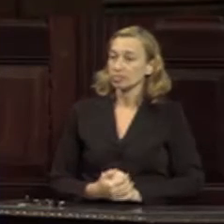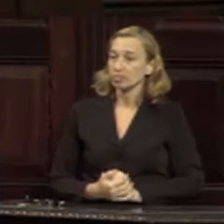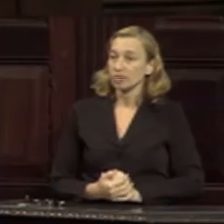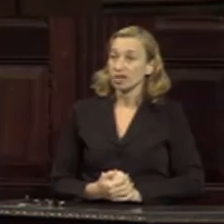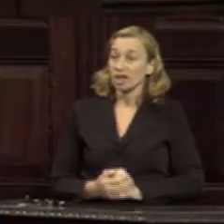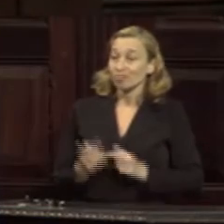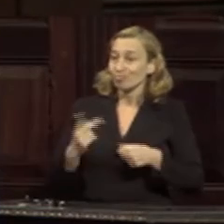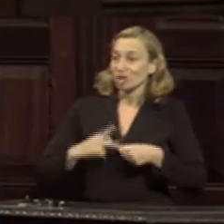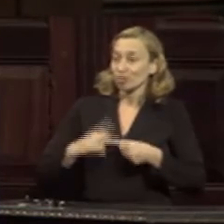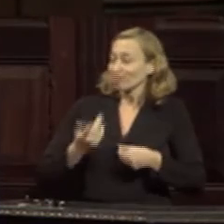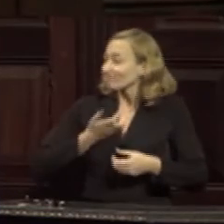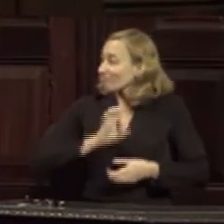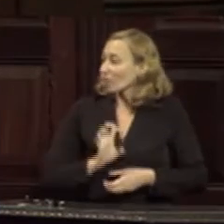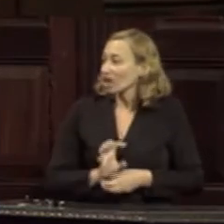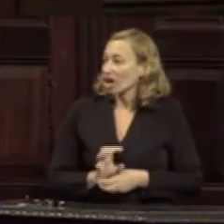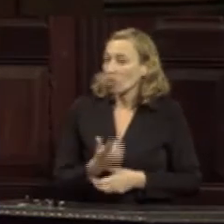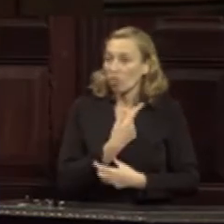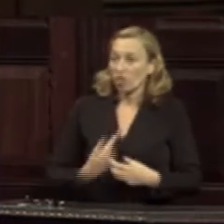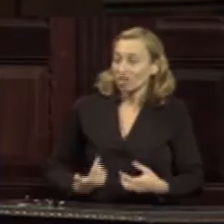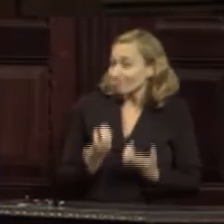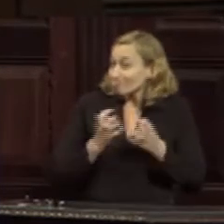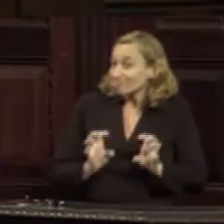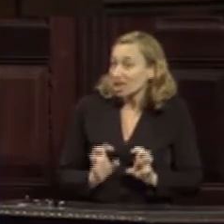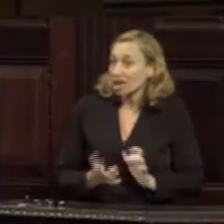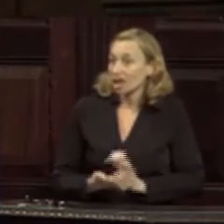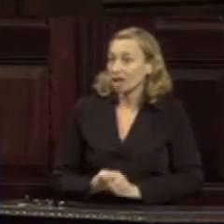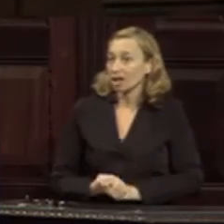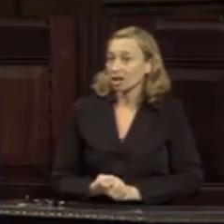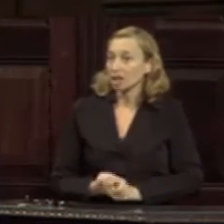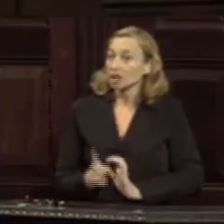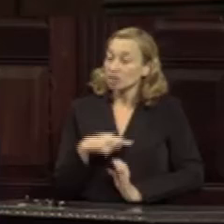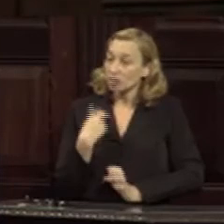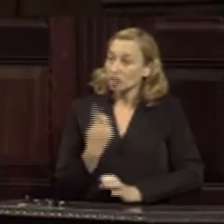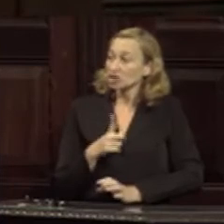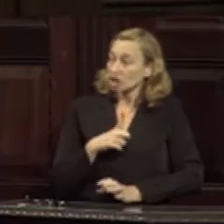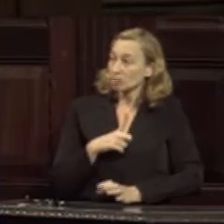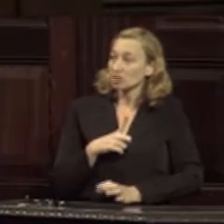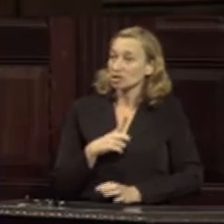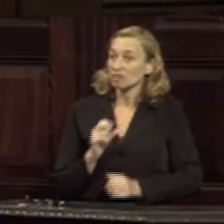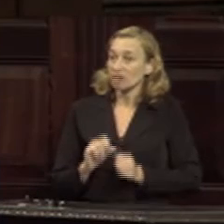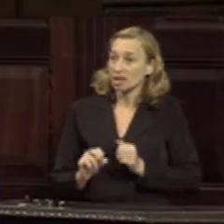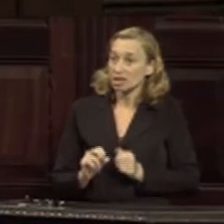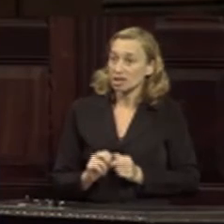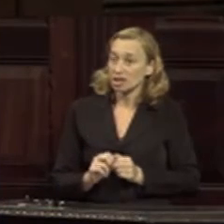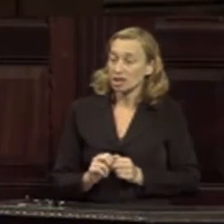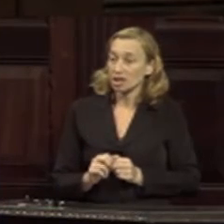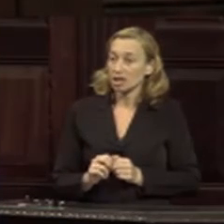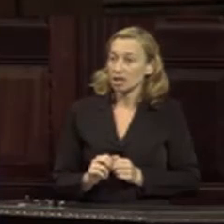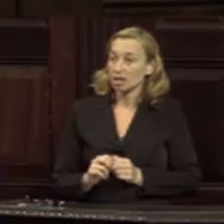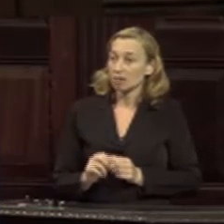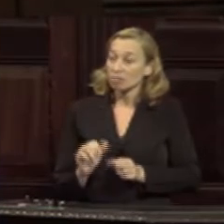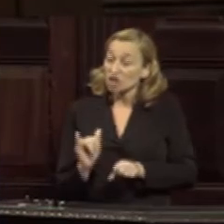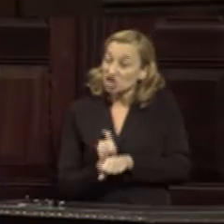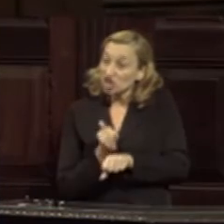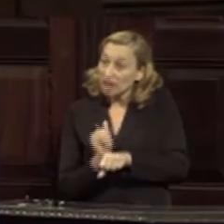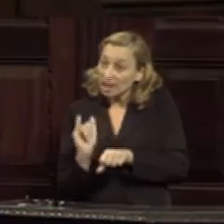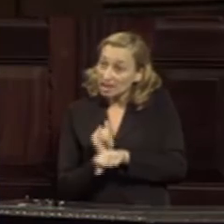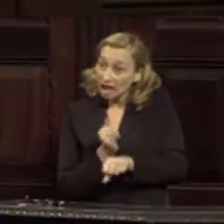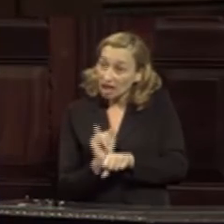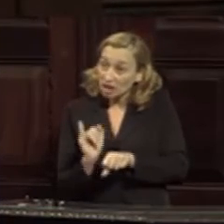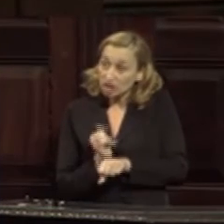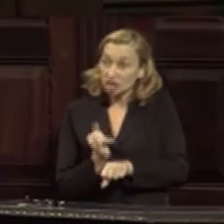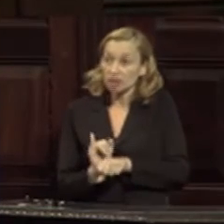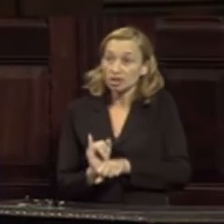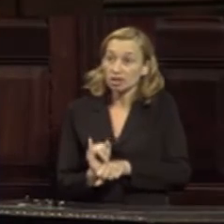não quer, que o governo federal não quer. Então nós temos que fazer o jogo do Estado, mas não podemos fazer, nesse